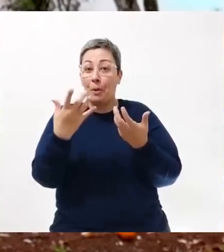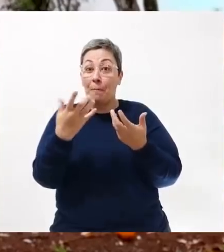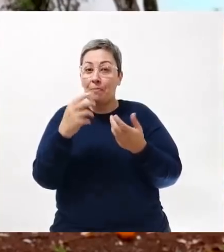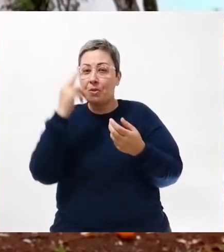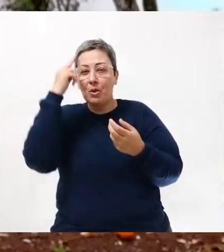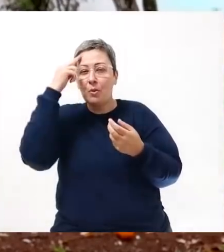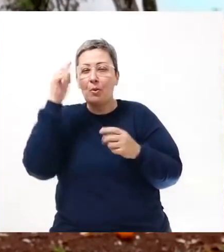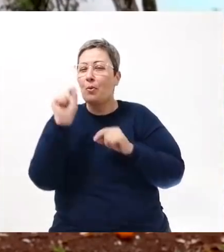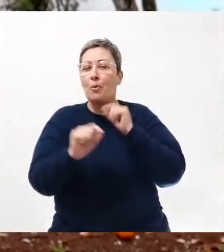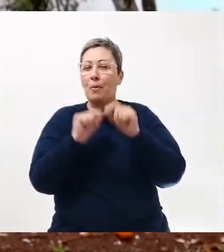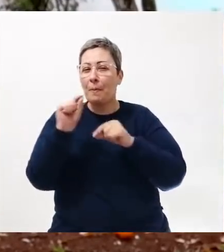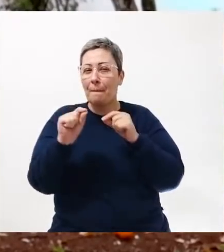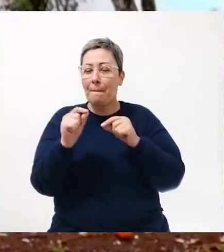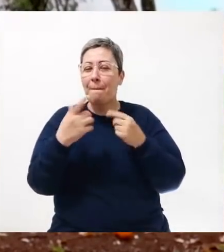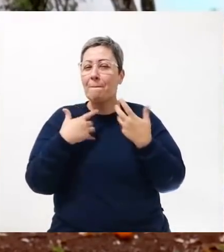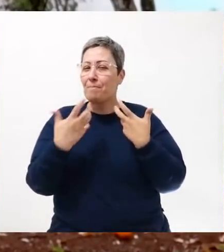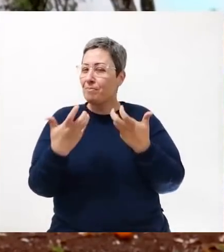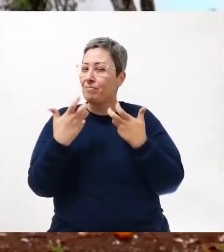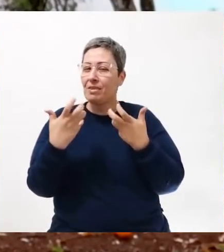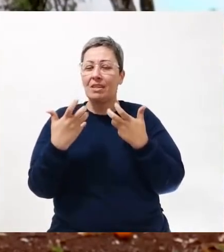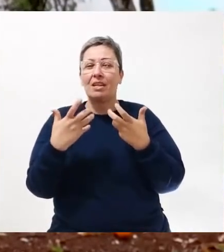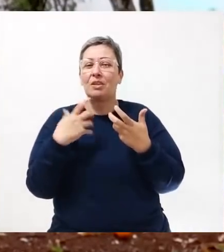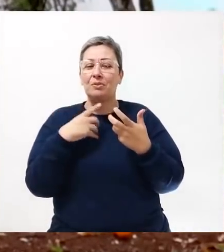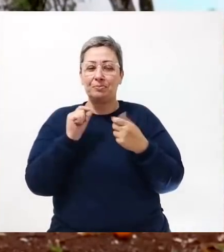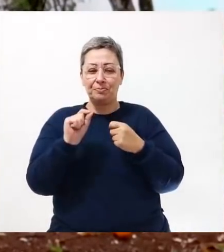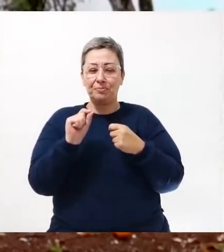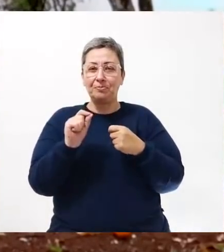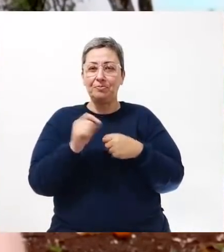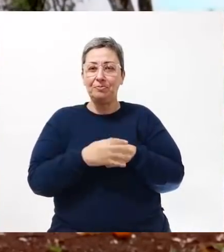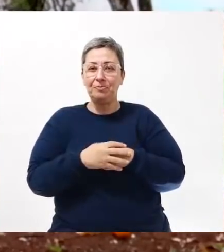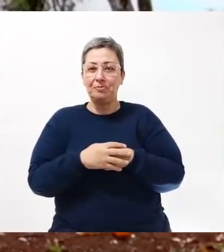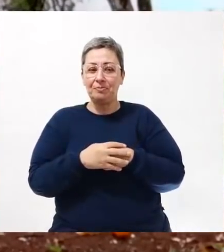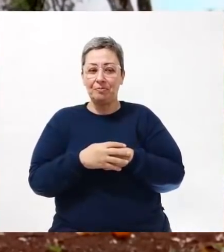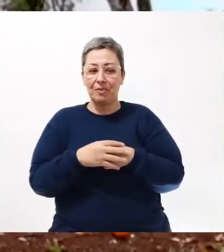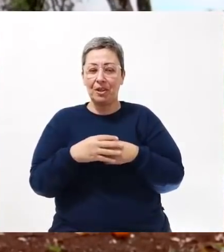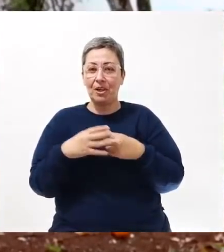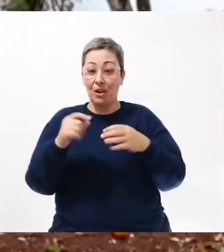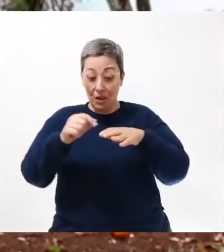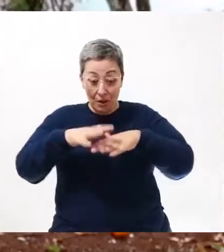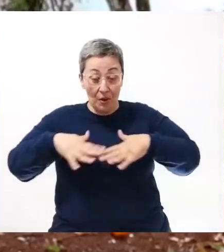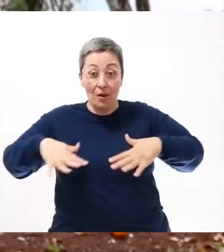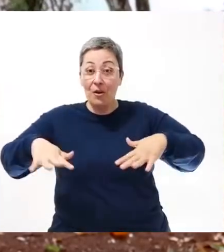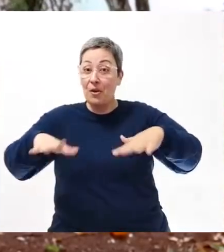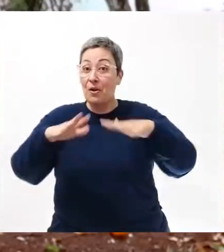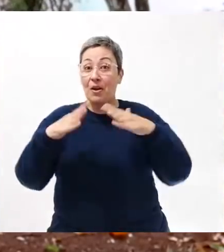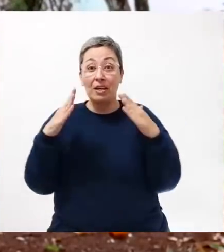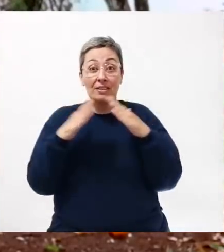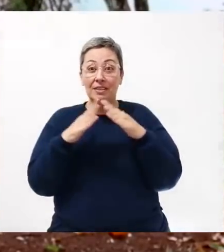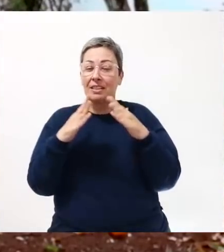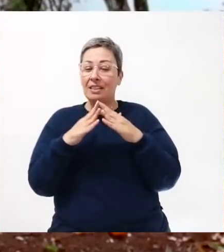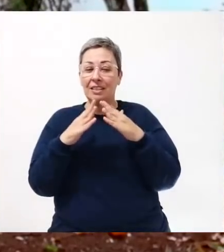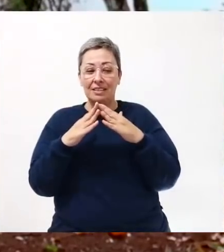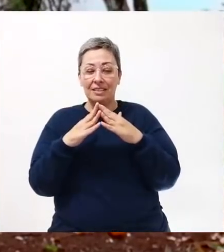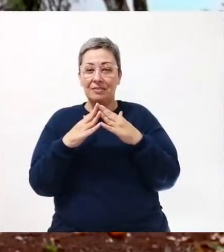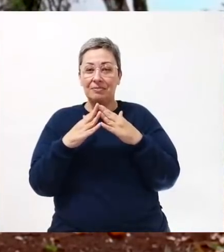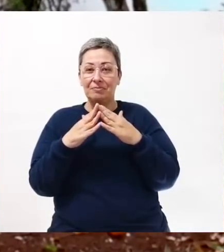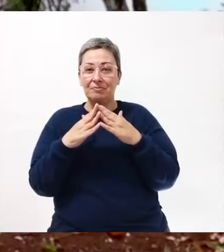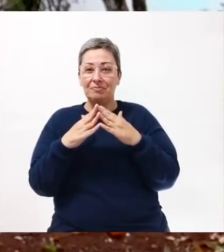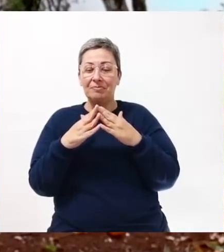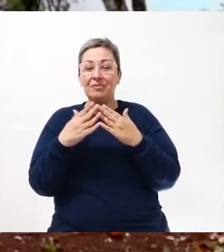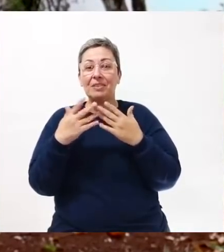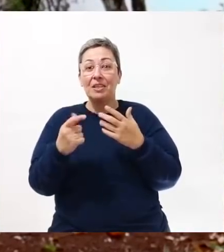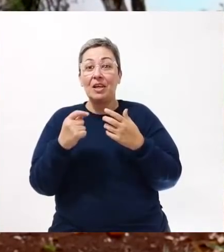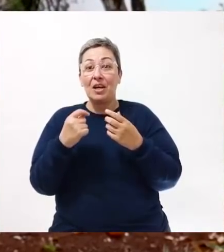topa? Sabe qual é o meu sonho? Eu sonho aqui, ó, no quintal da